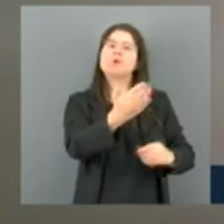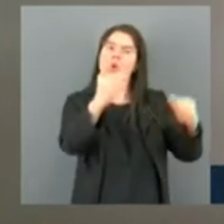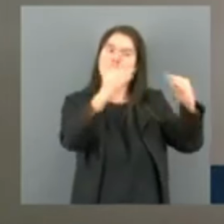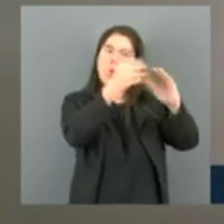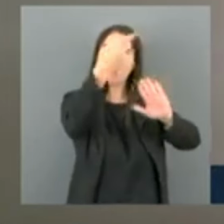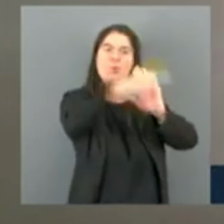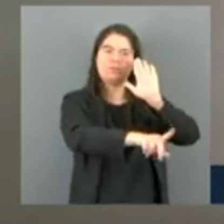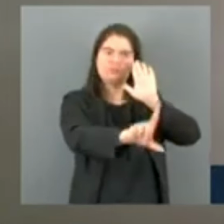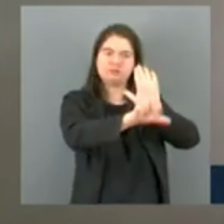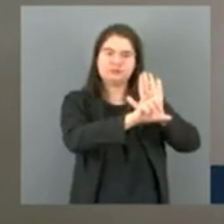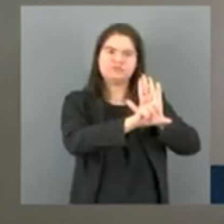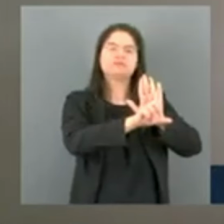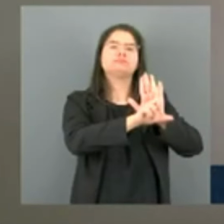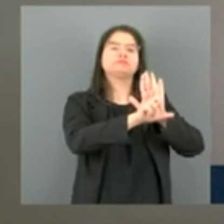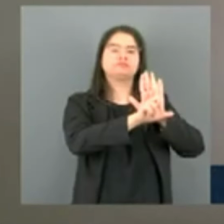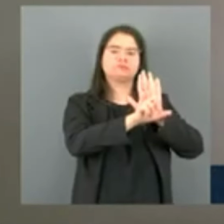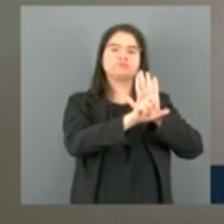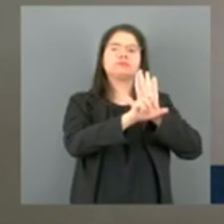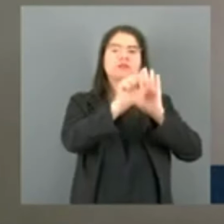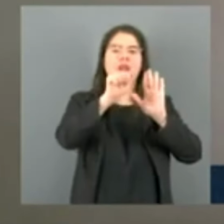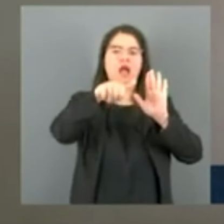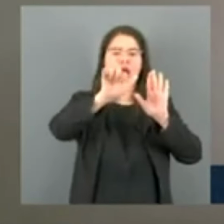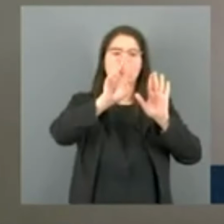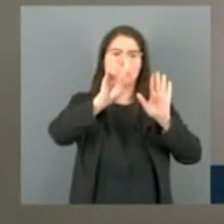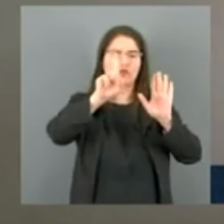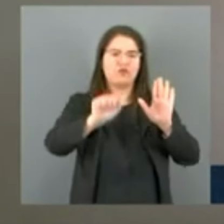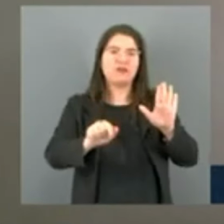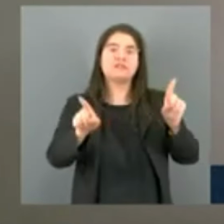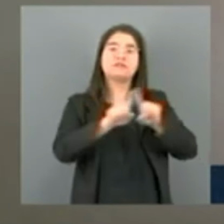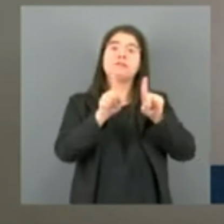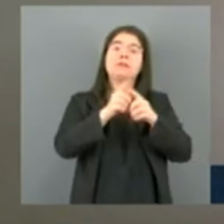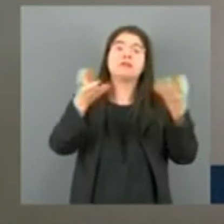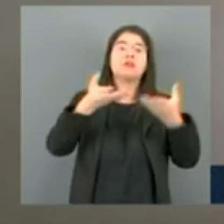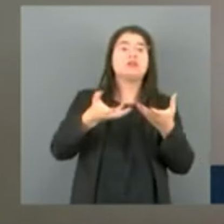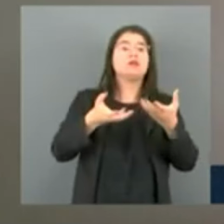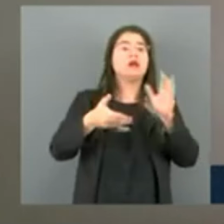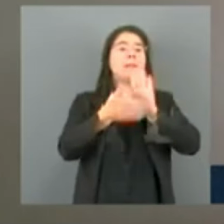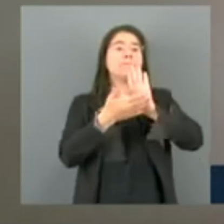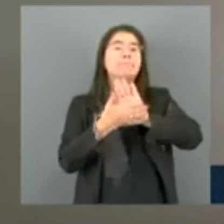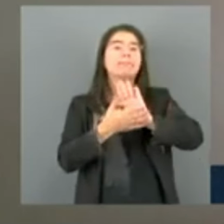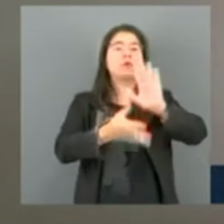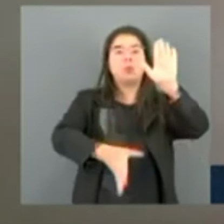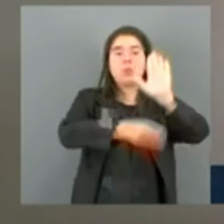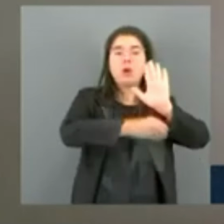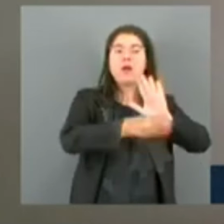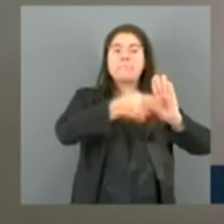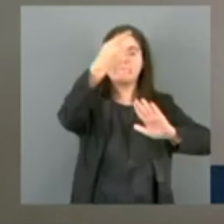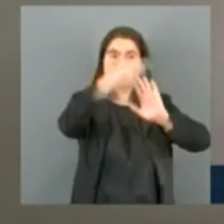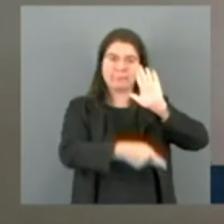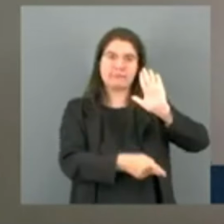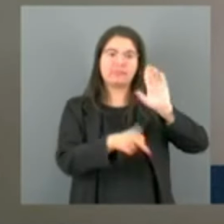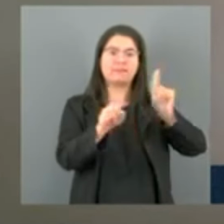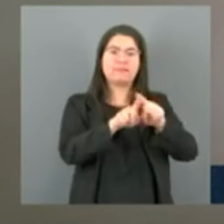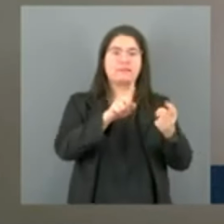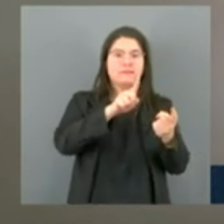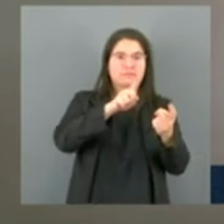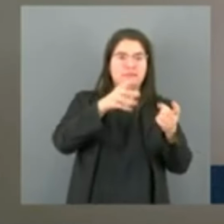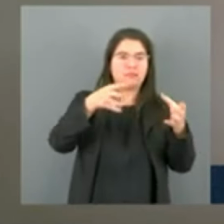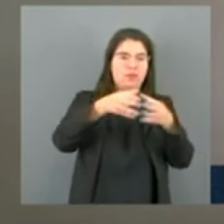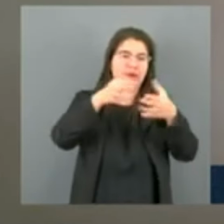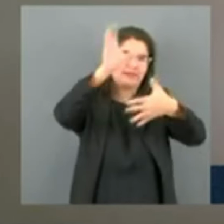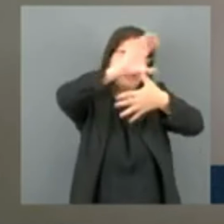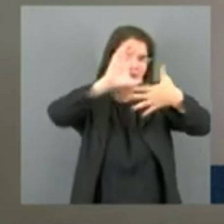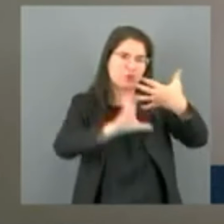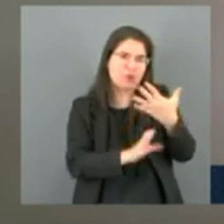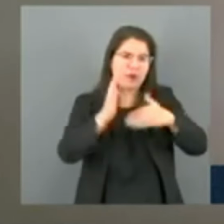à regulamentação da Ayurveda, e gostaria de propor emendas ao projeto, principalmente no que se refere à divisão em diversas classes